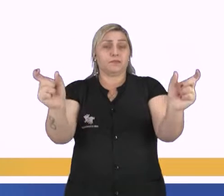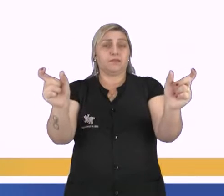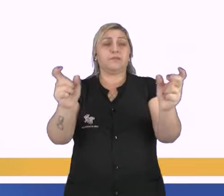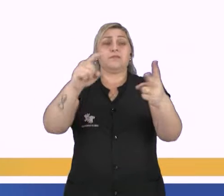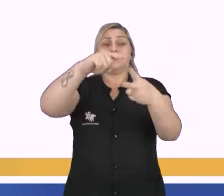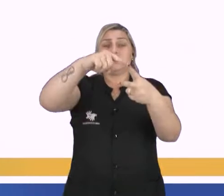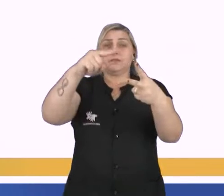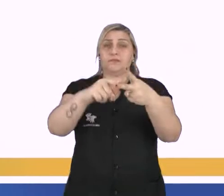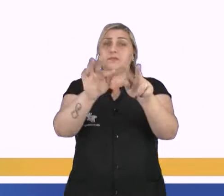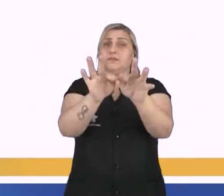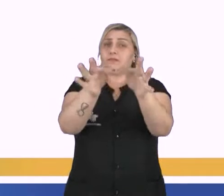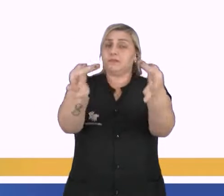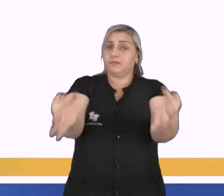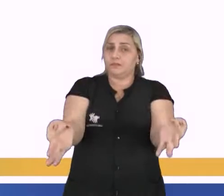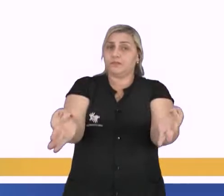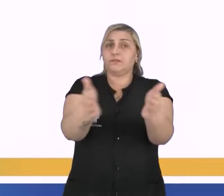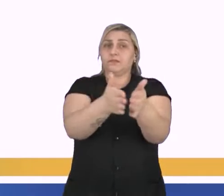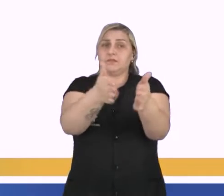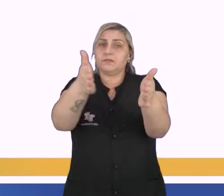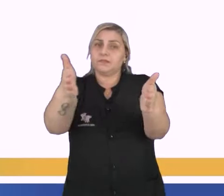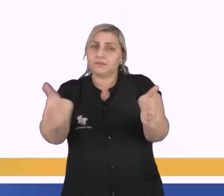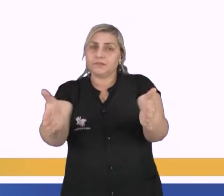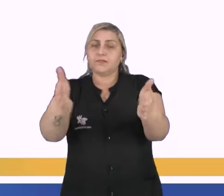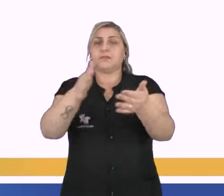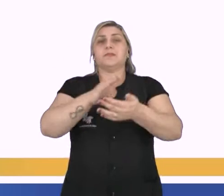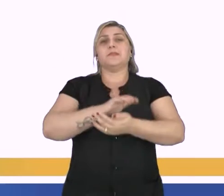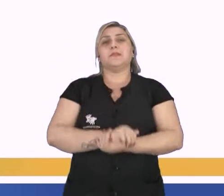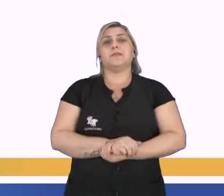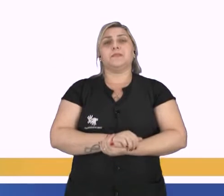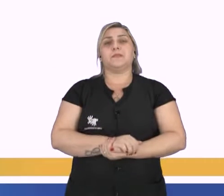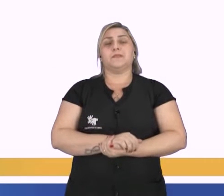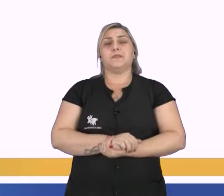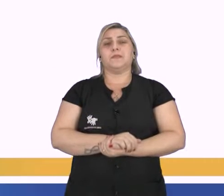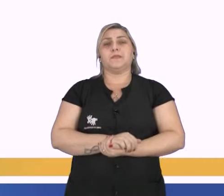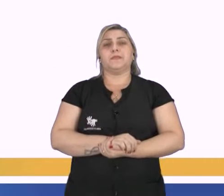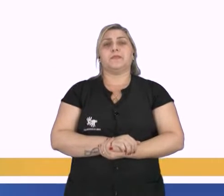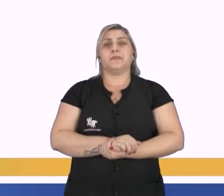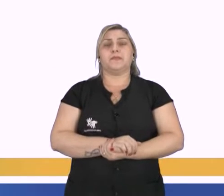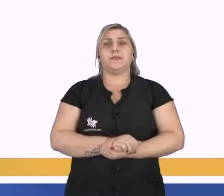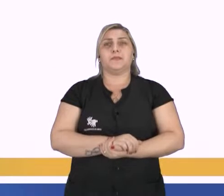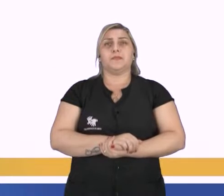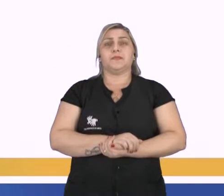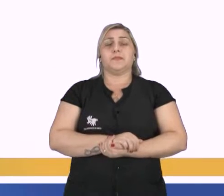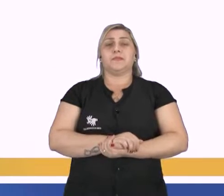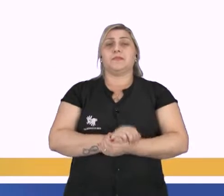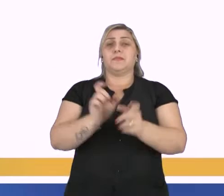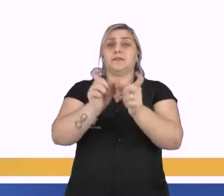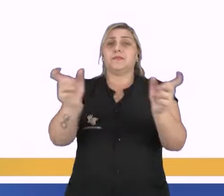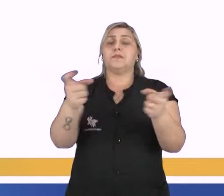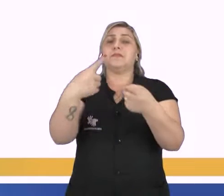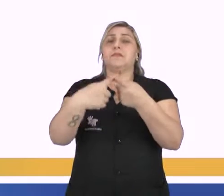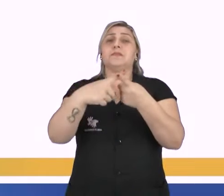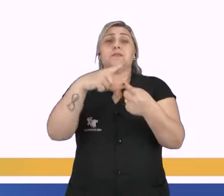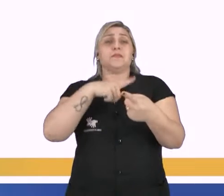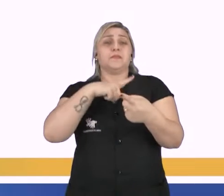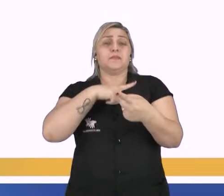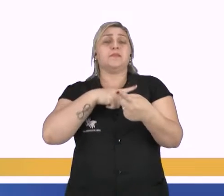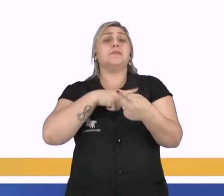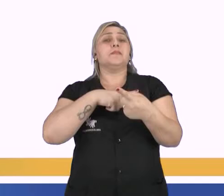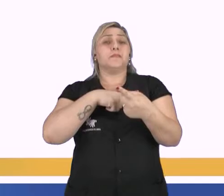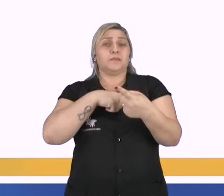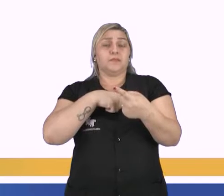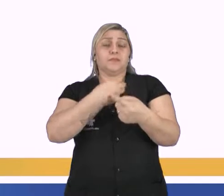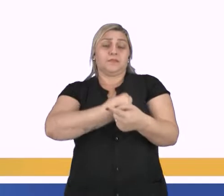e 2 são períodos simples. 2 períodos compostos, porque temos ali presenças de